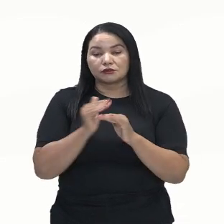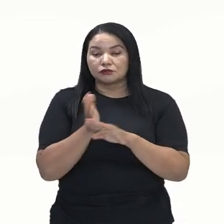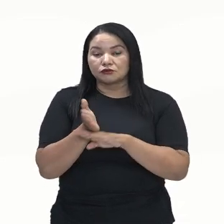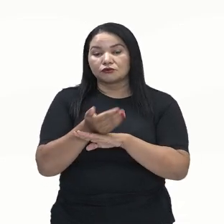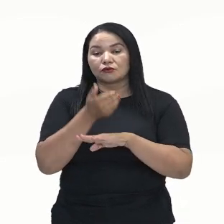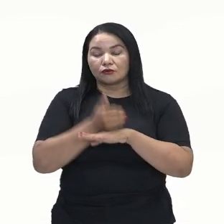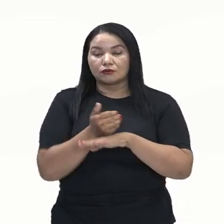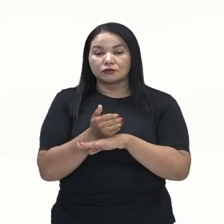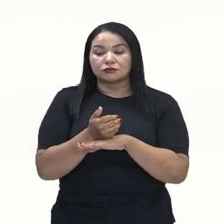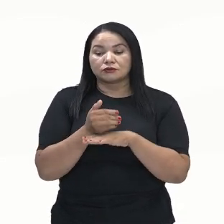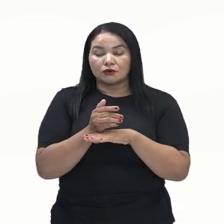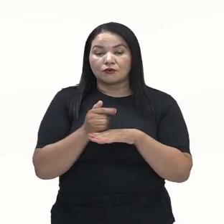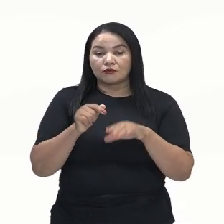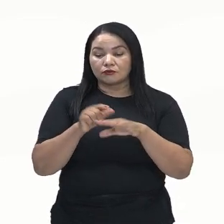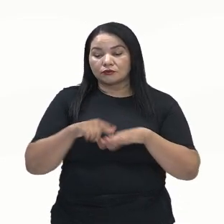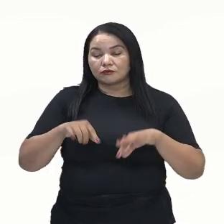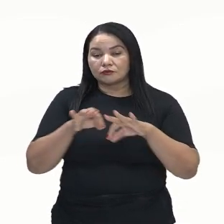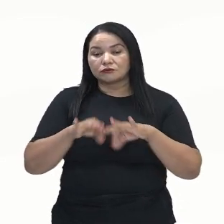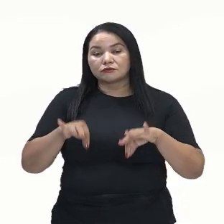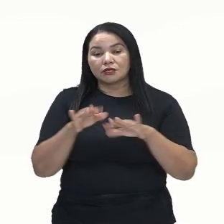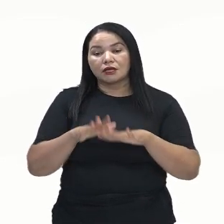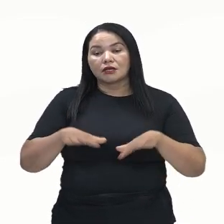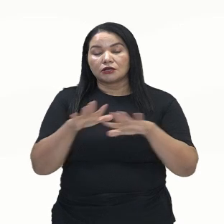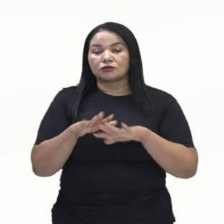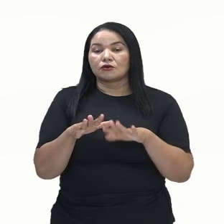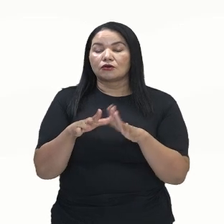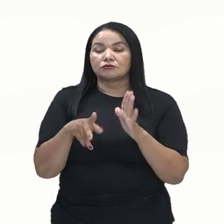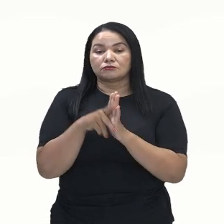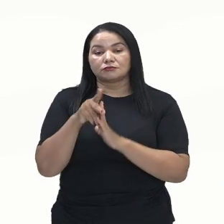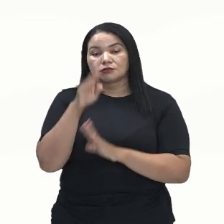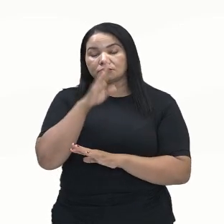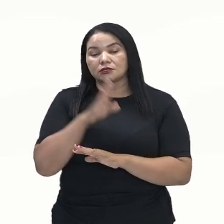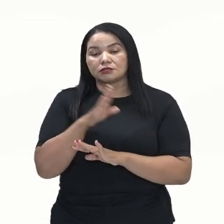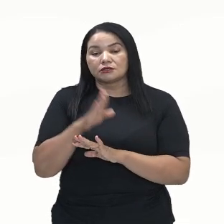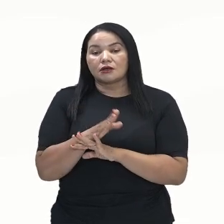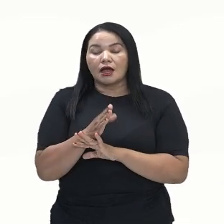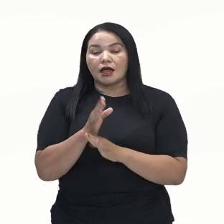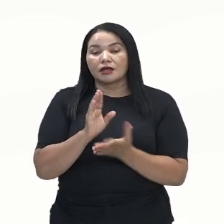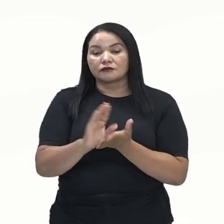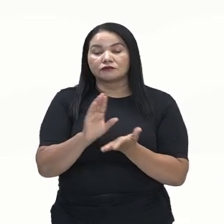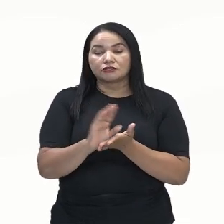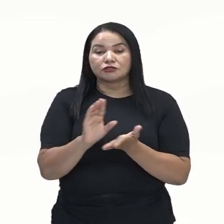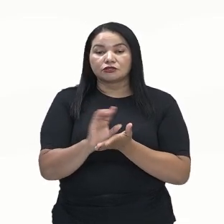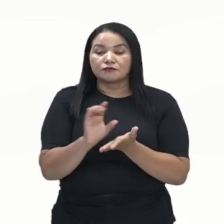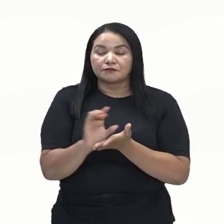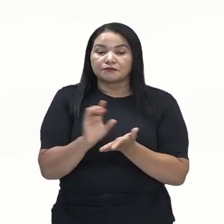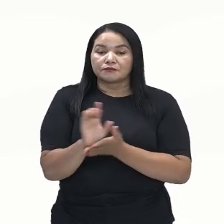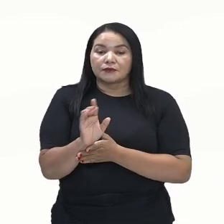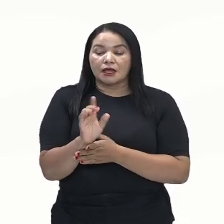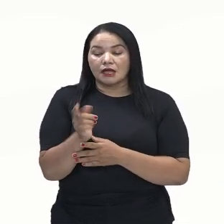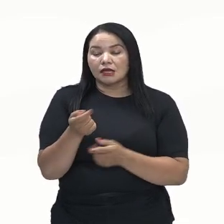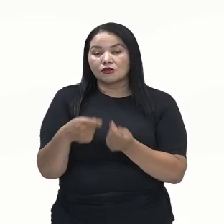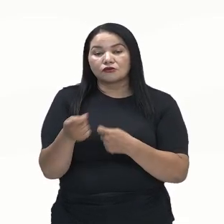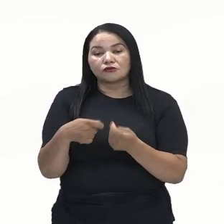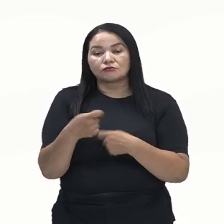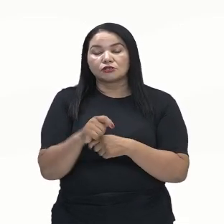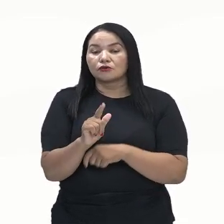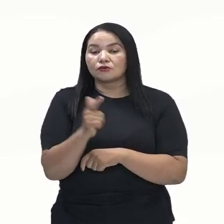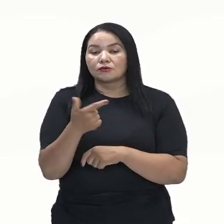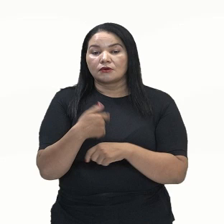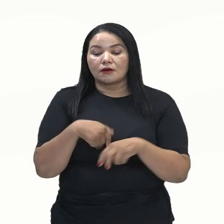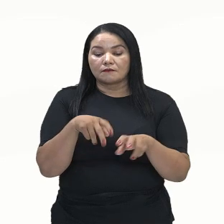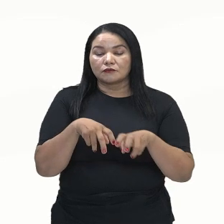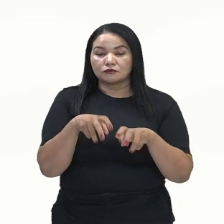no território brasileiro, eles vão investir num outro tipo de economia, não será mais aquela extrativista